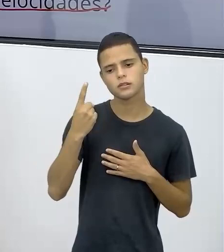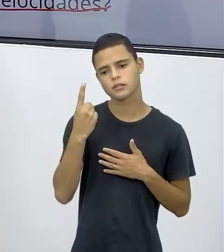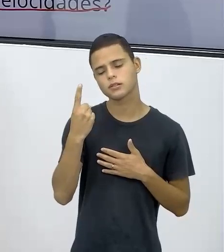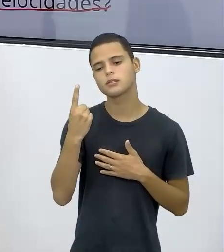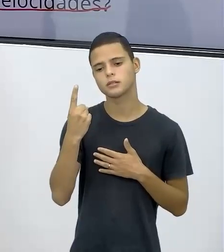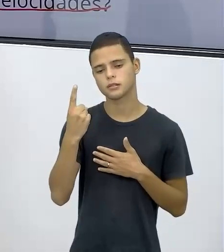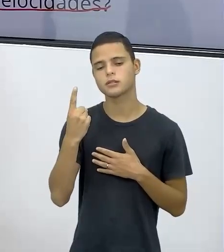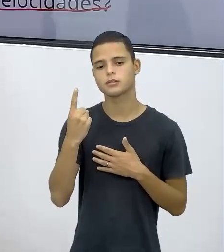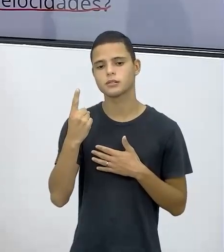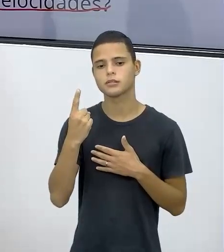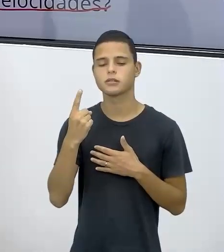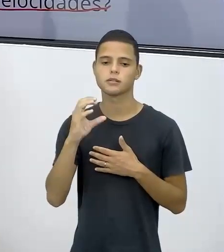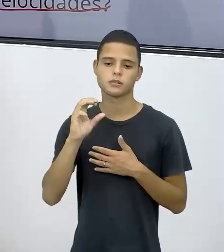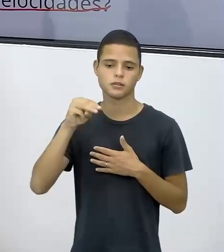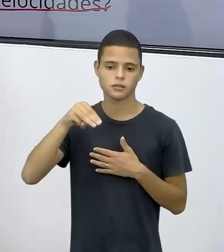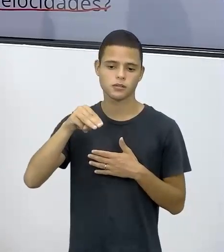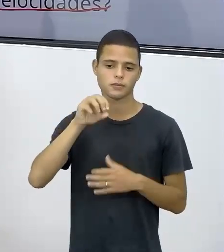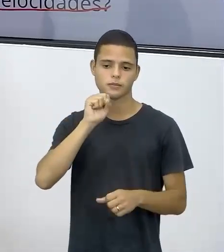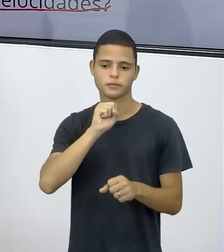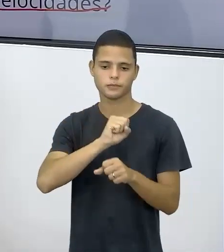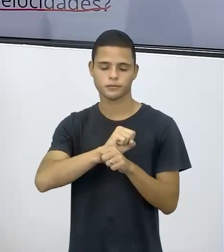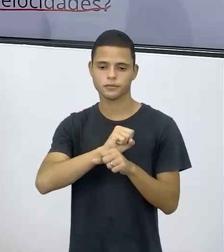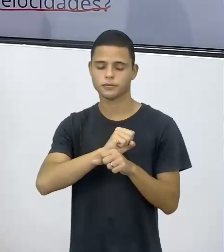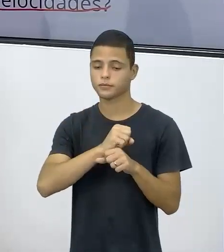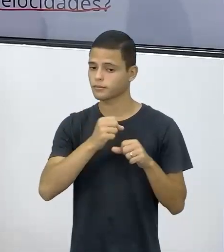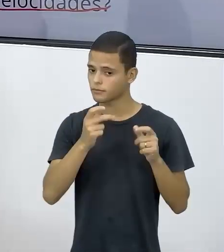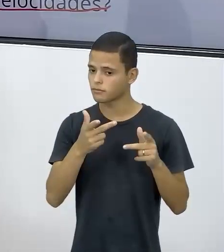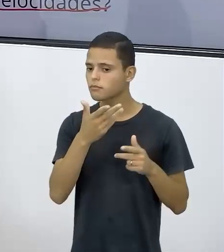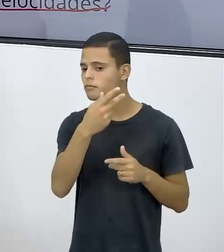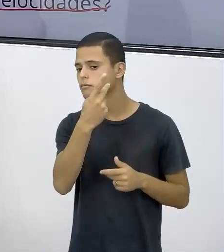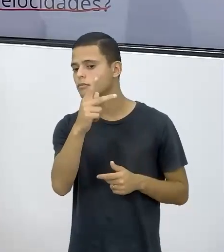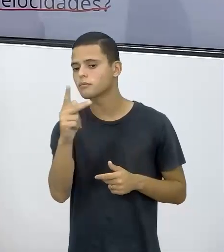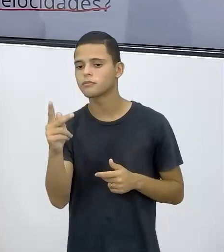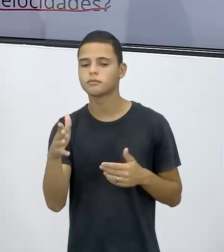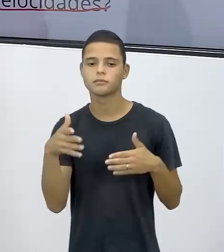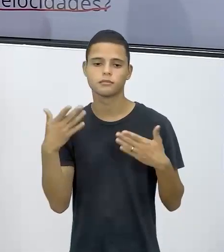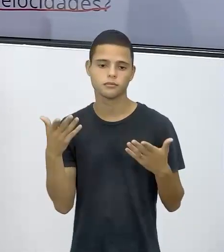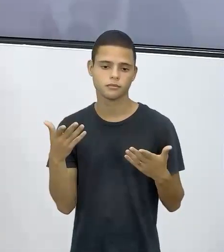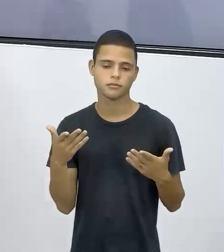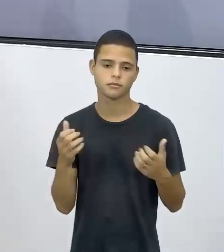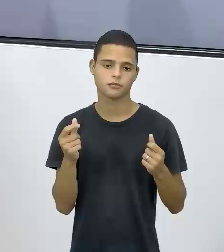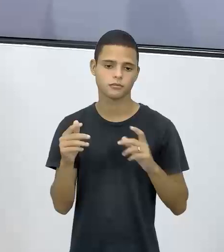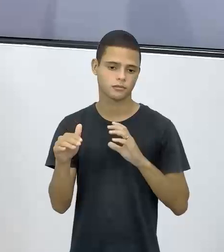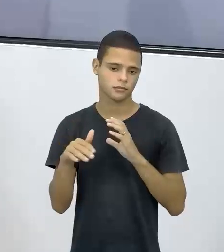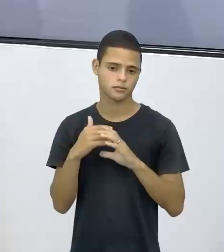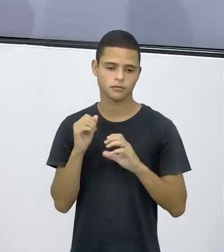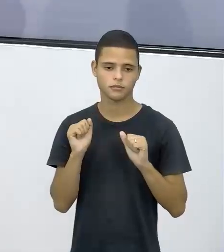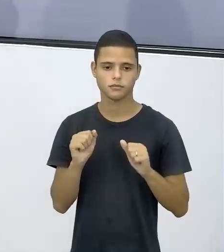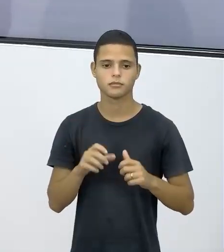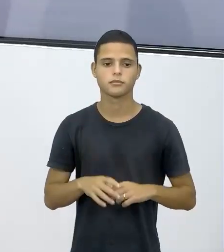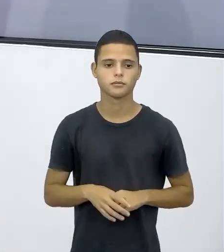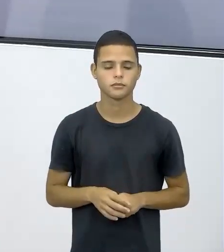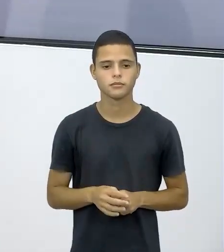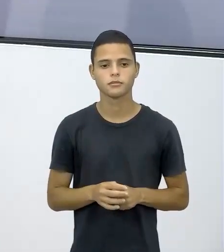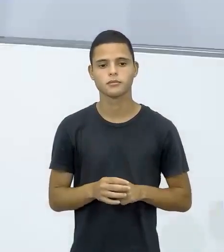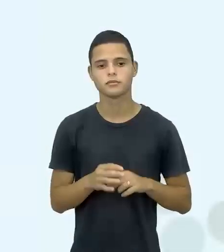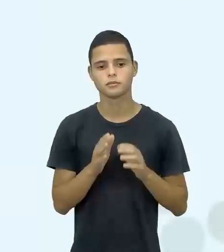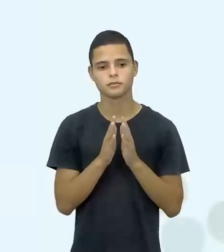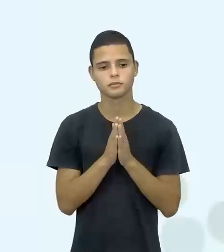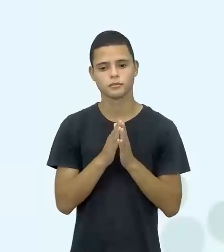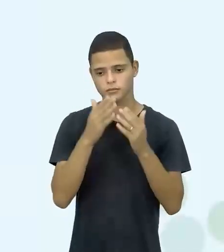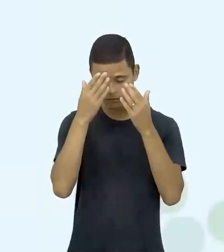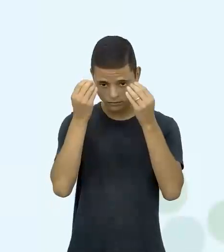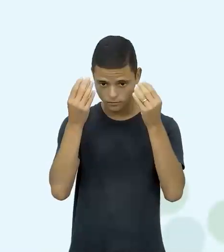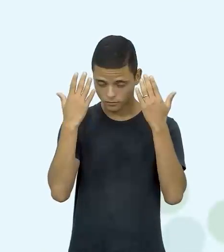centímetro por segundo. E o cálculo de vocês? Quanto vai dar a velocidade? Tá bom? E aí, ó, não se esqueça de colocar